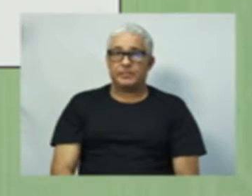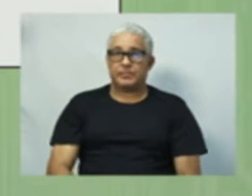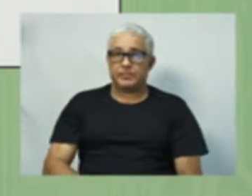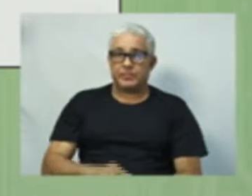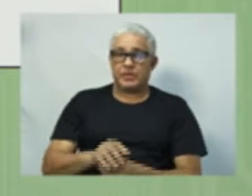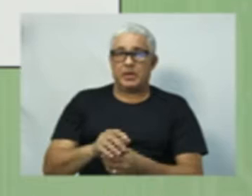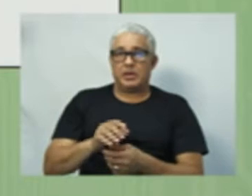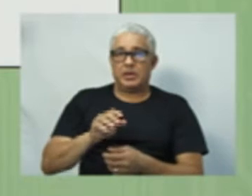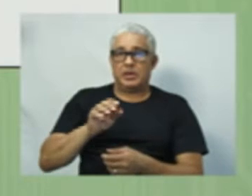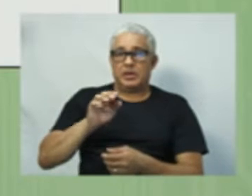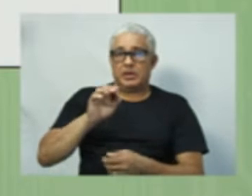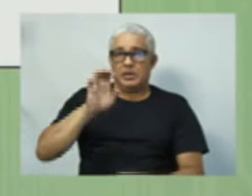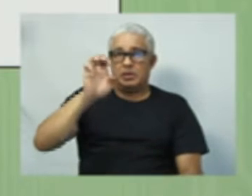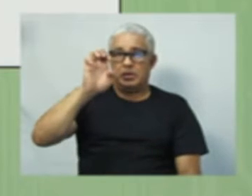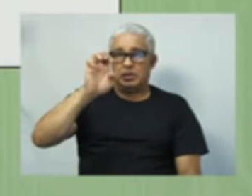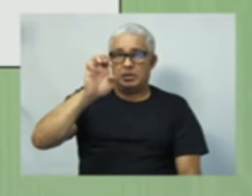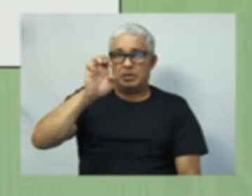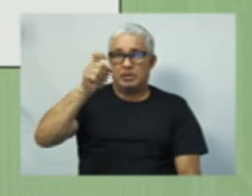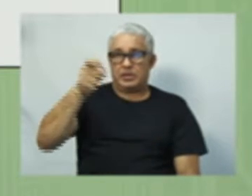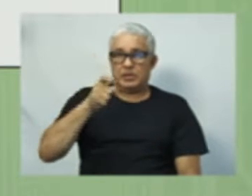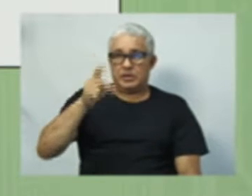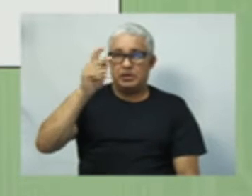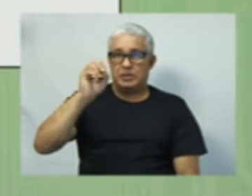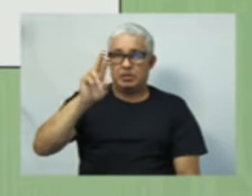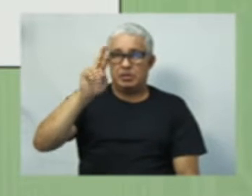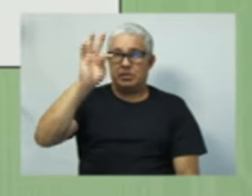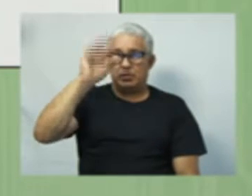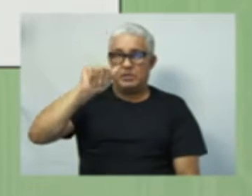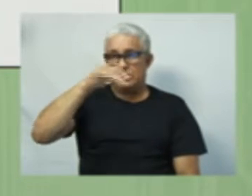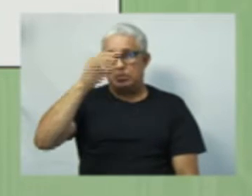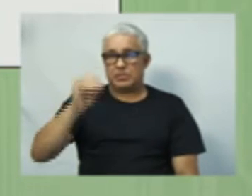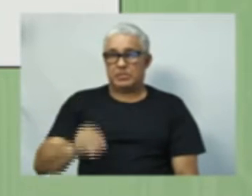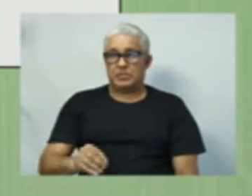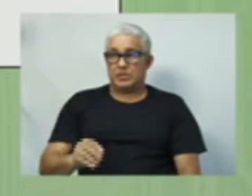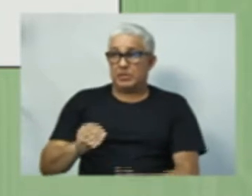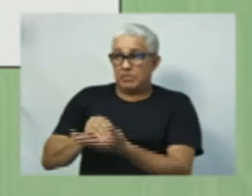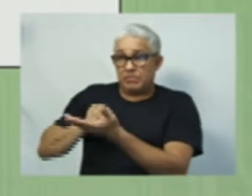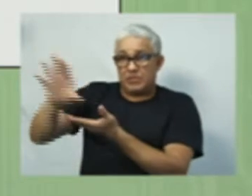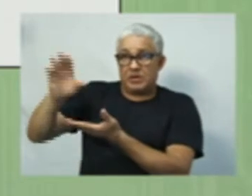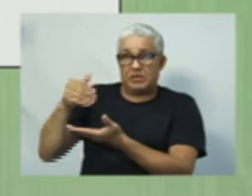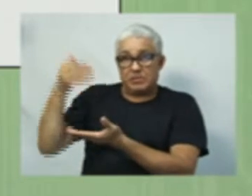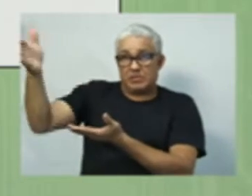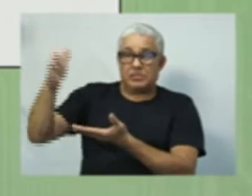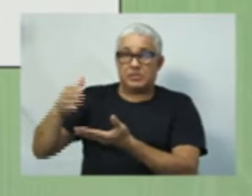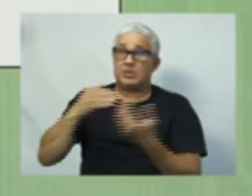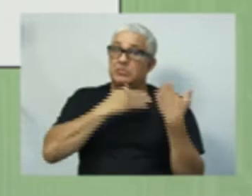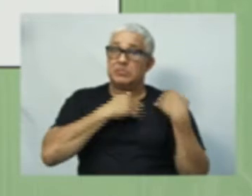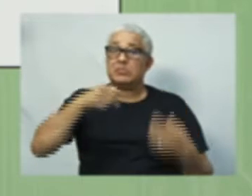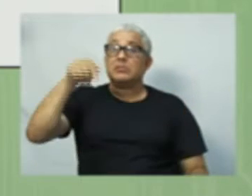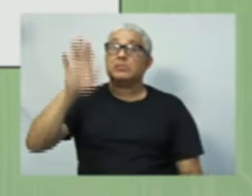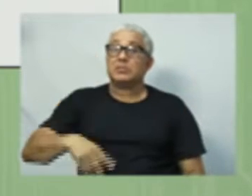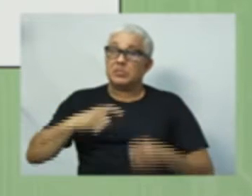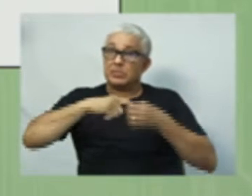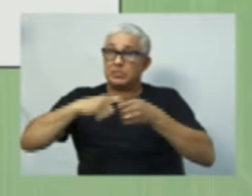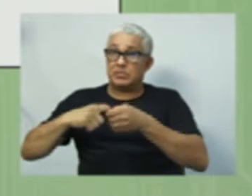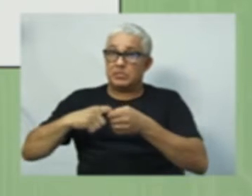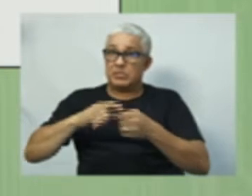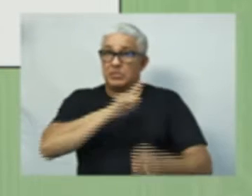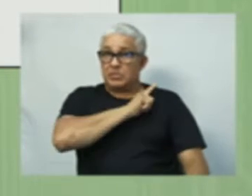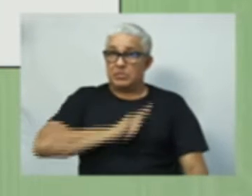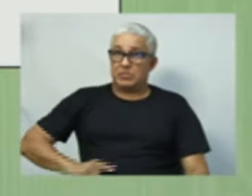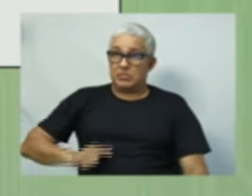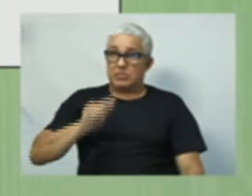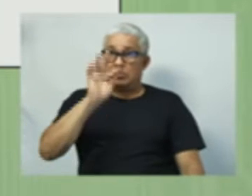exportação, né? Você está exportando um produto, mandando para fora. Quem é o responsável? Vinculado ao governo federal. O